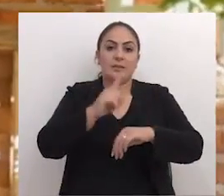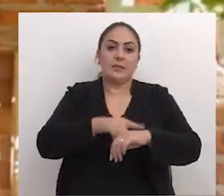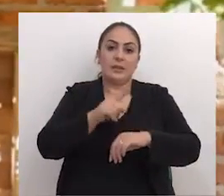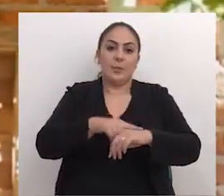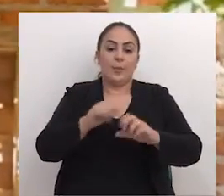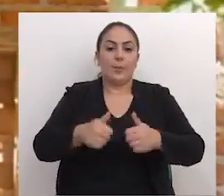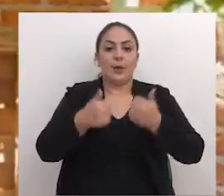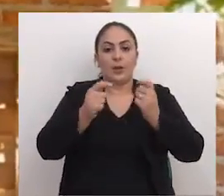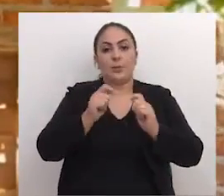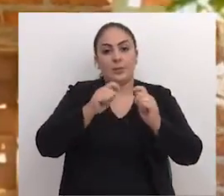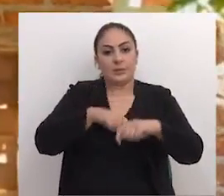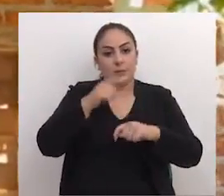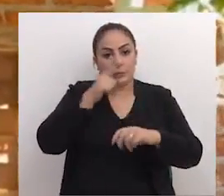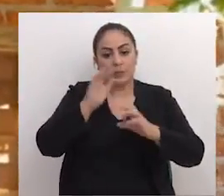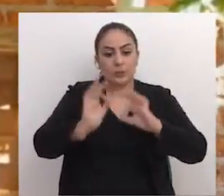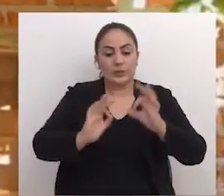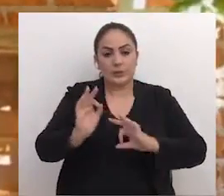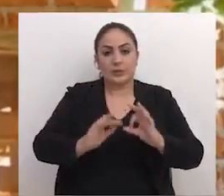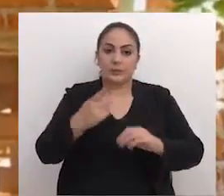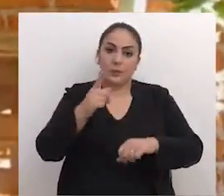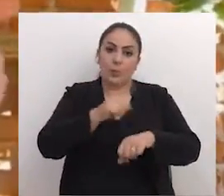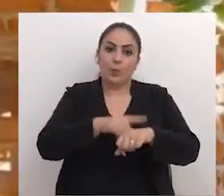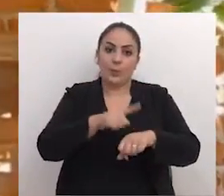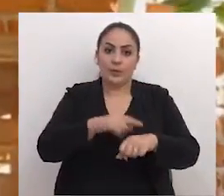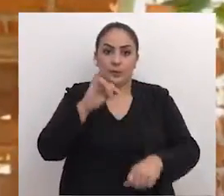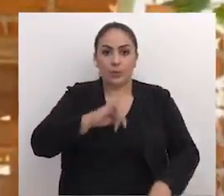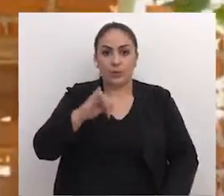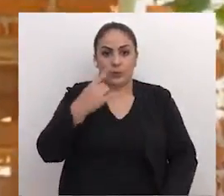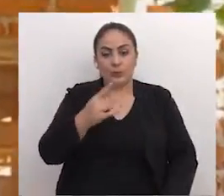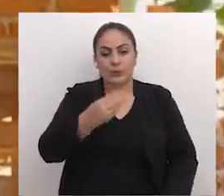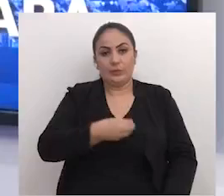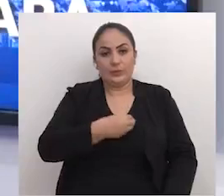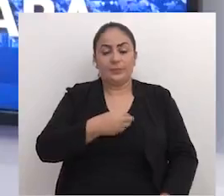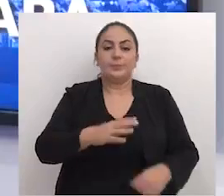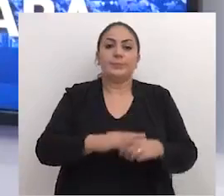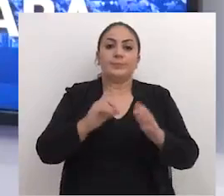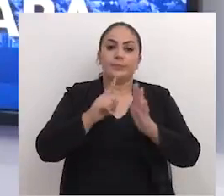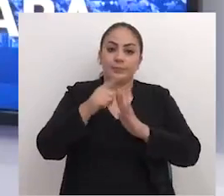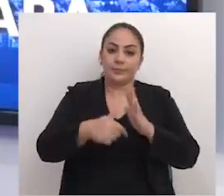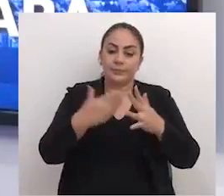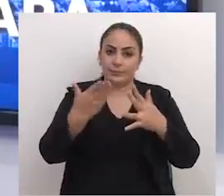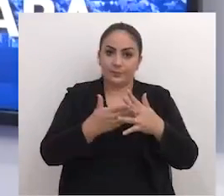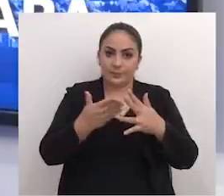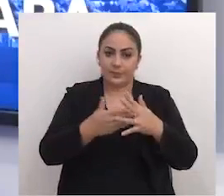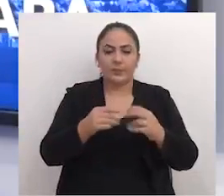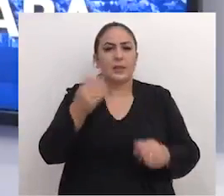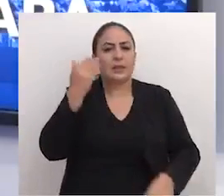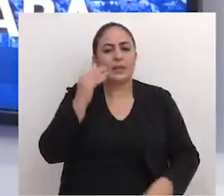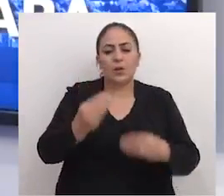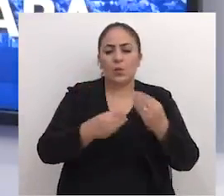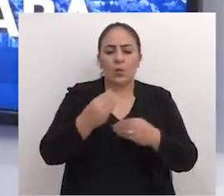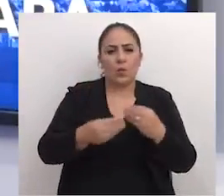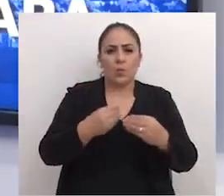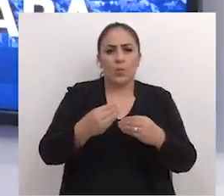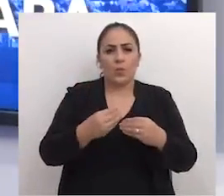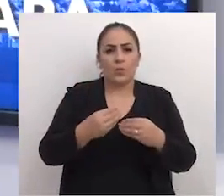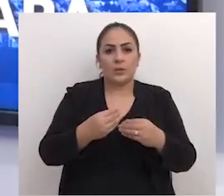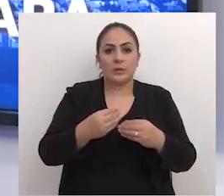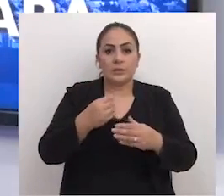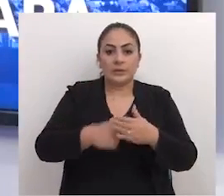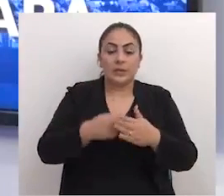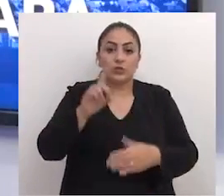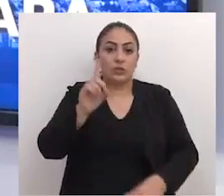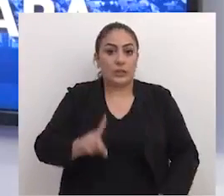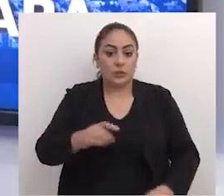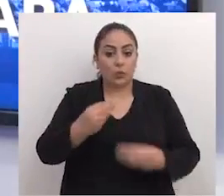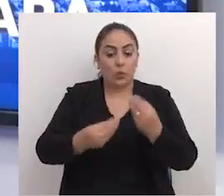e melhores condições para se preparar para esse momento importante da sua vida. E depois do intervalo, entenda como buscar